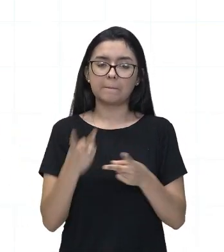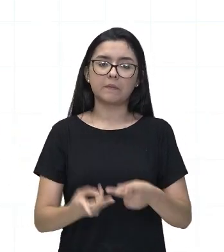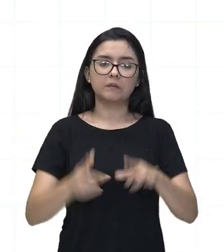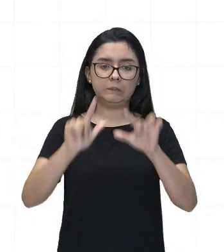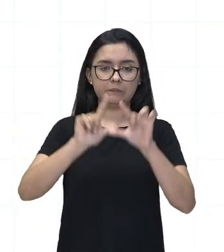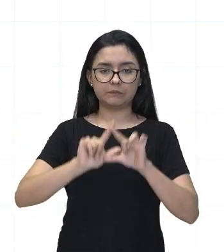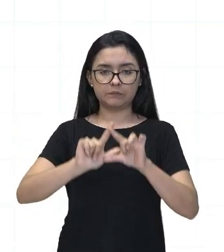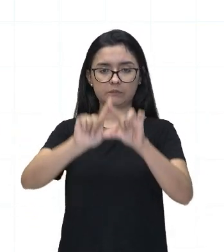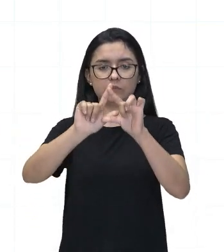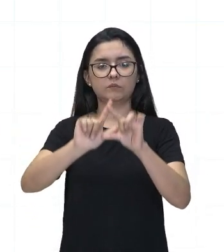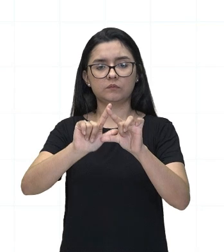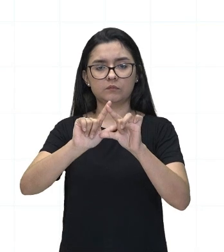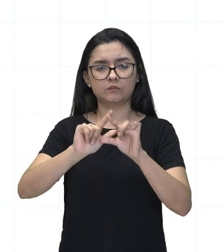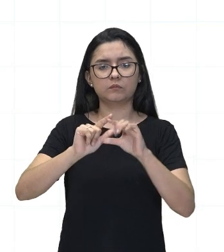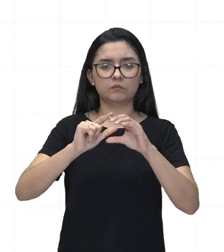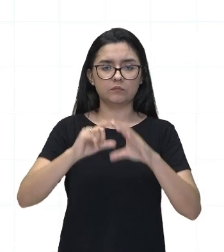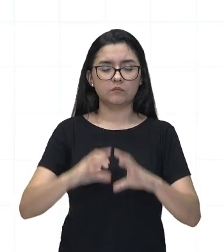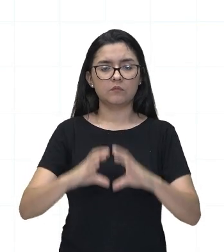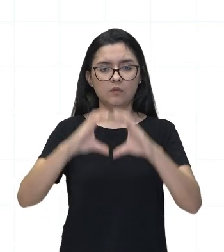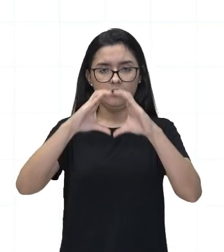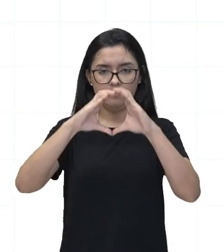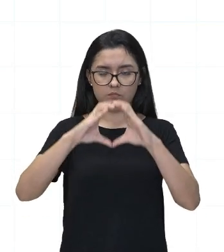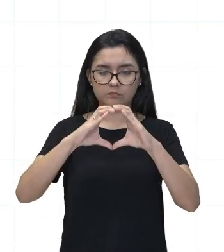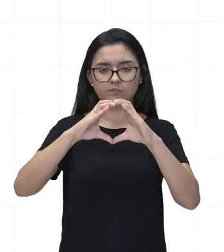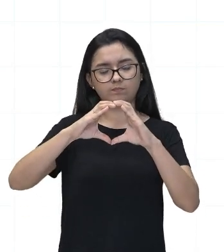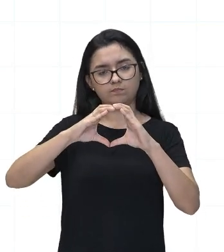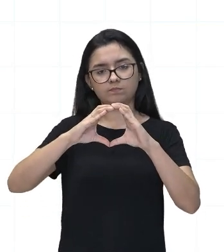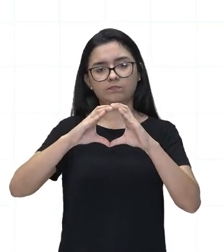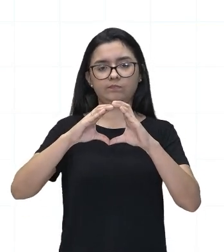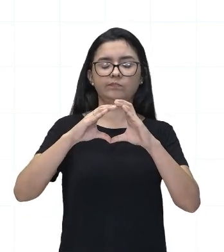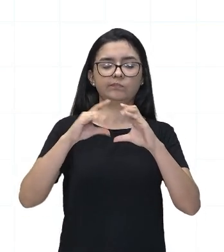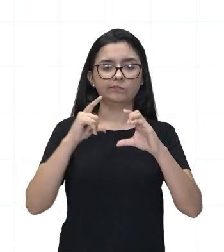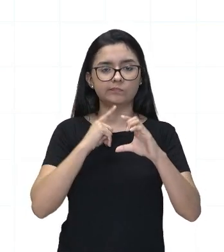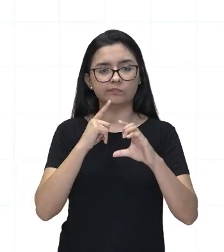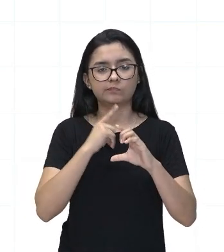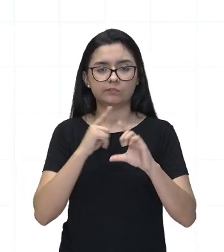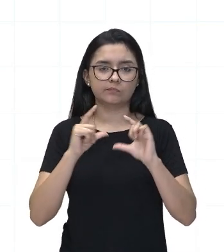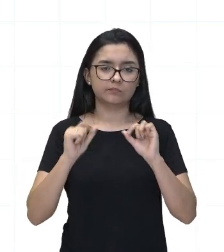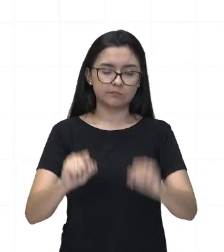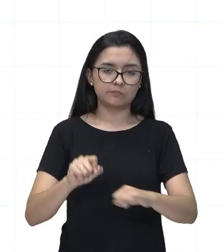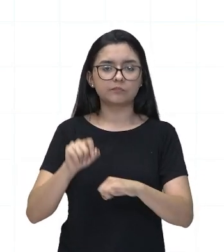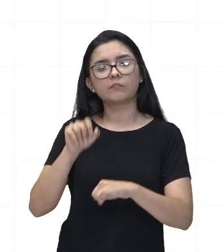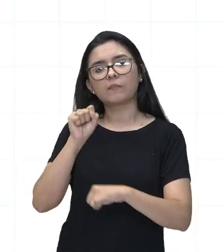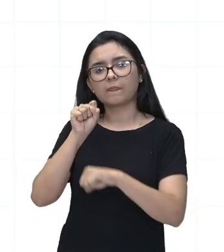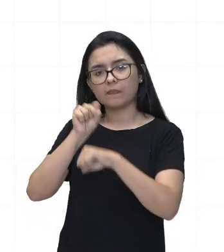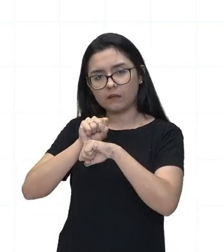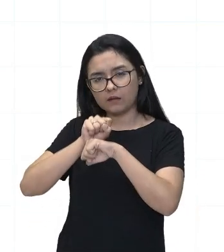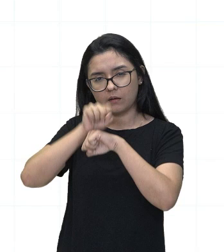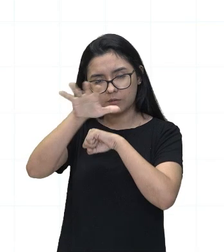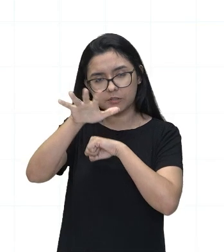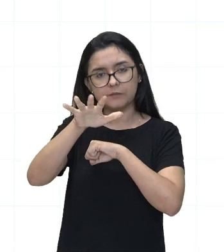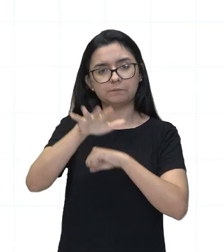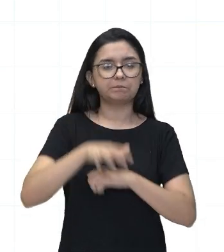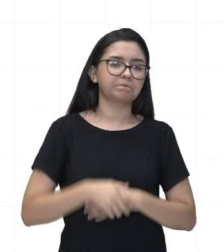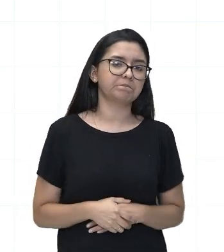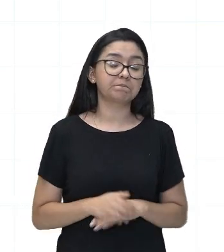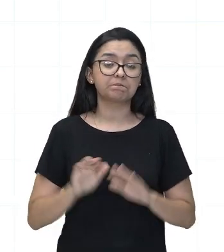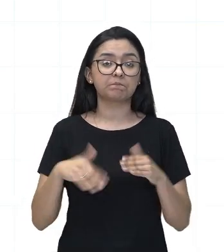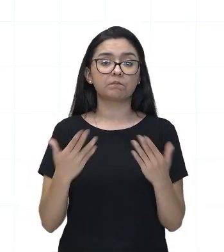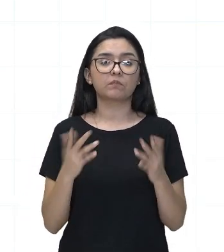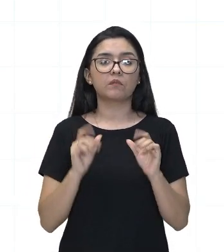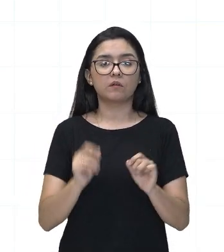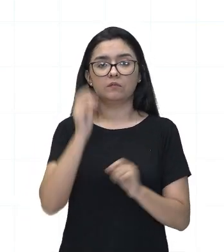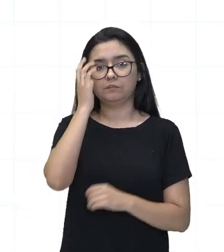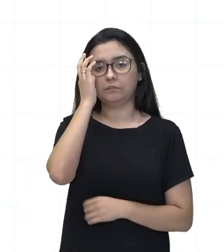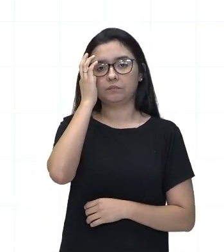triângulos, alguns círculos, então é uma forma abstrata. Ou seja,